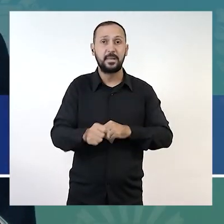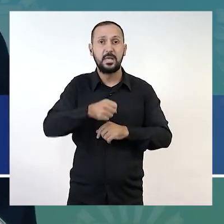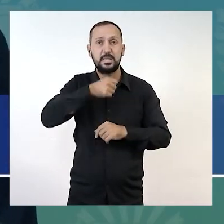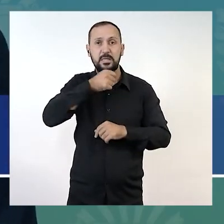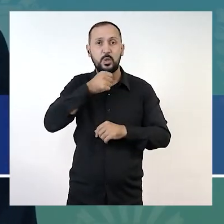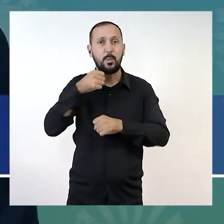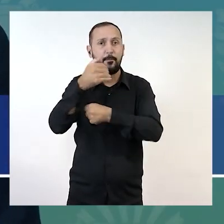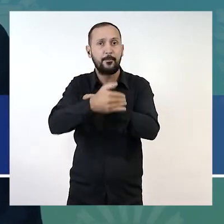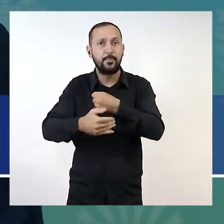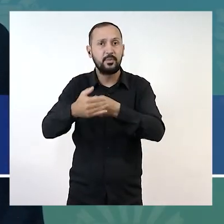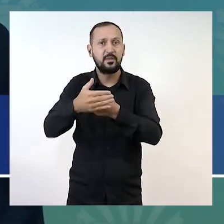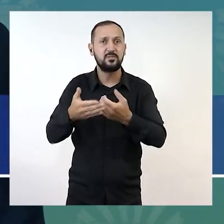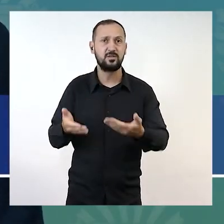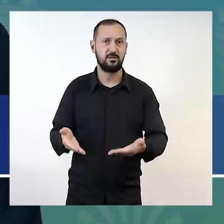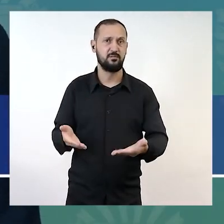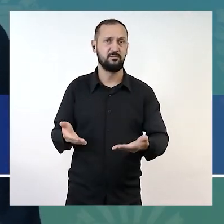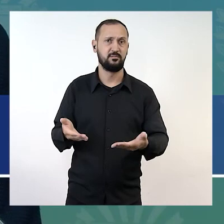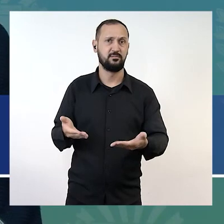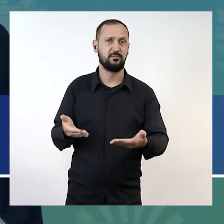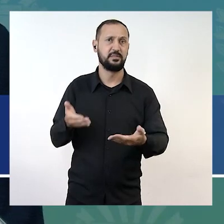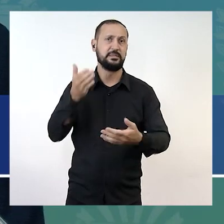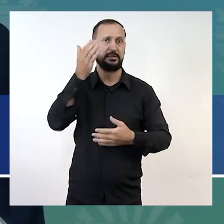os idosos. Nós sabemos que